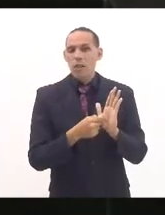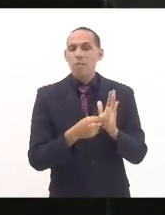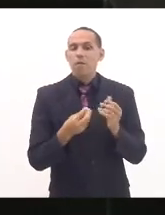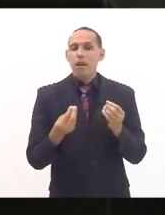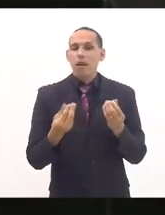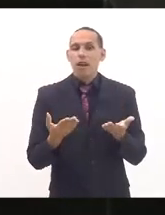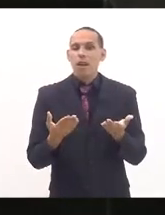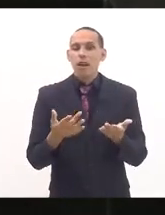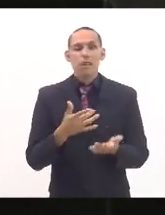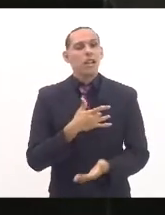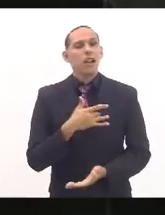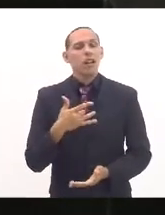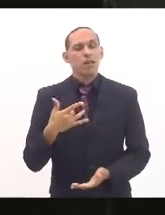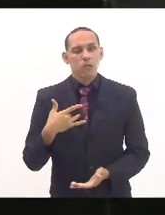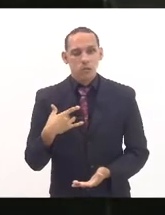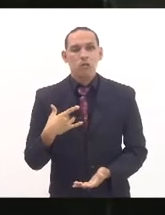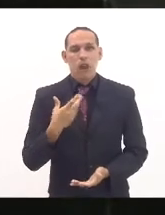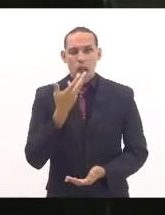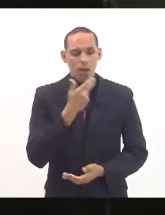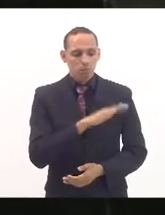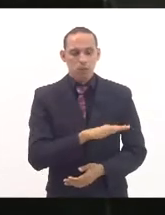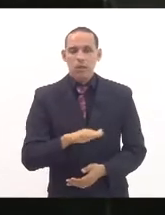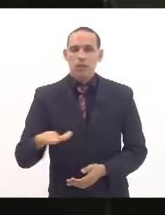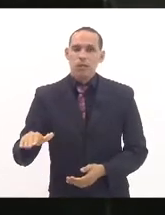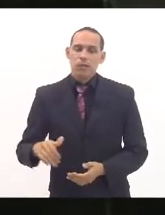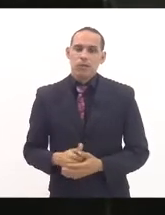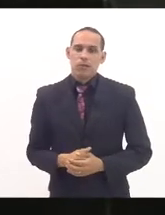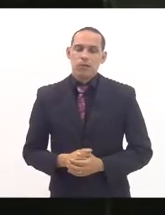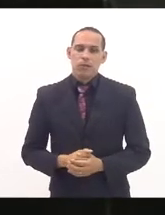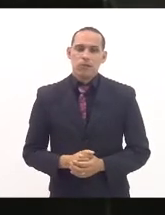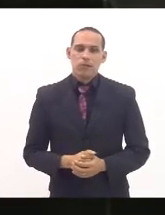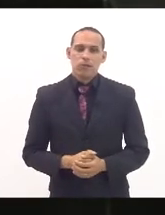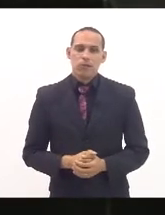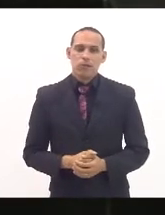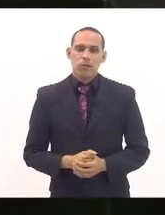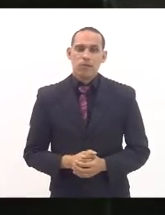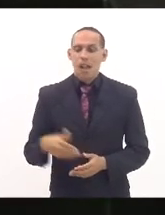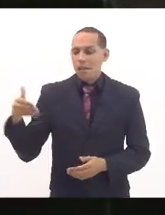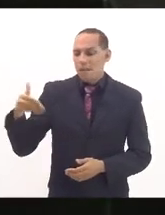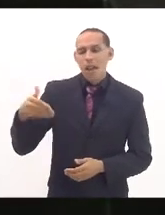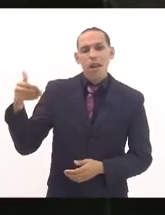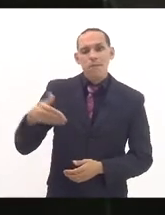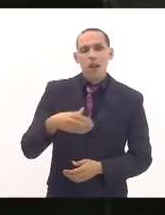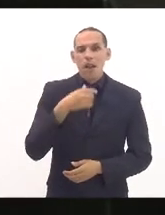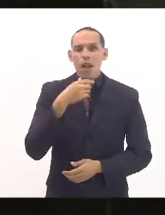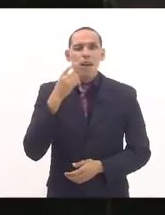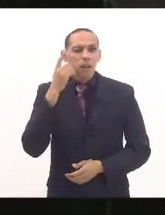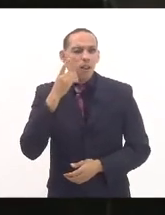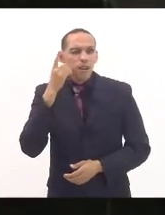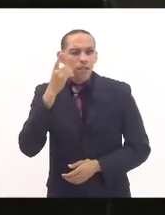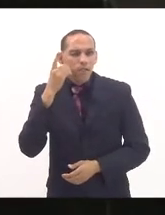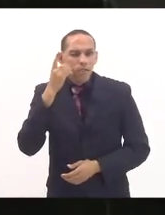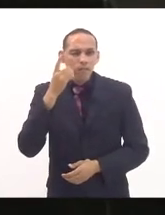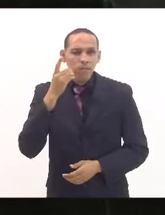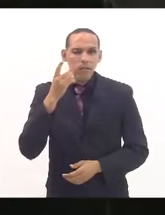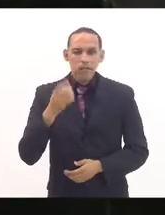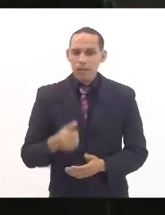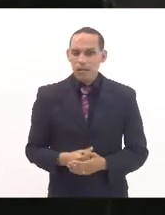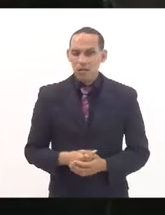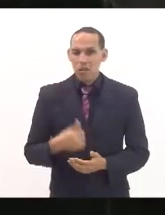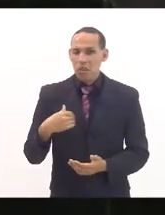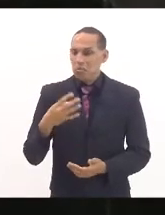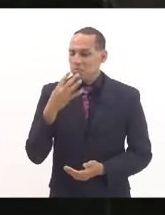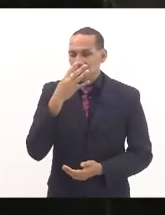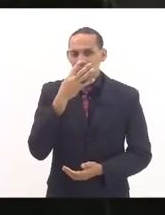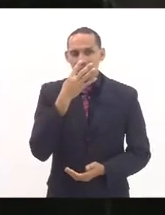voltado para a saúde das nossas crianças. E vem aqui os deputados, que muito me